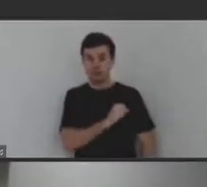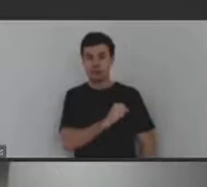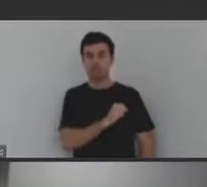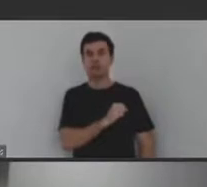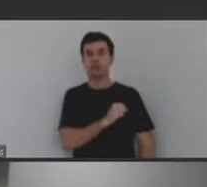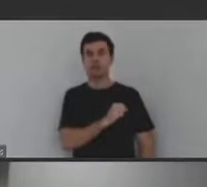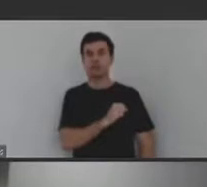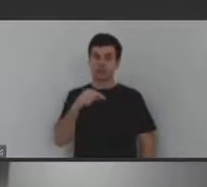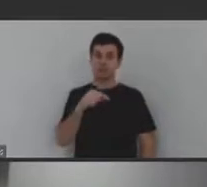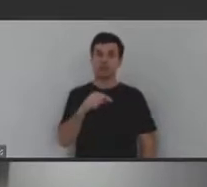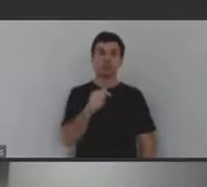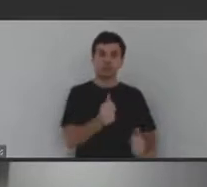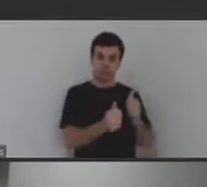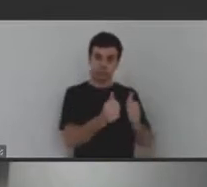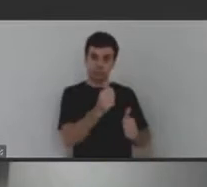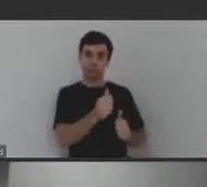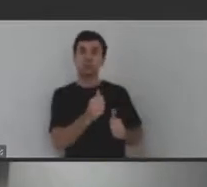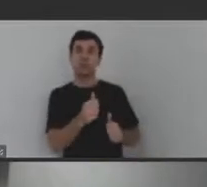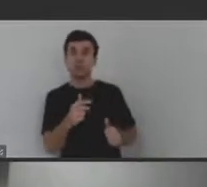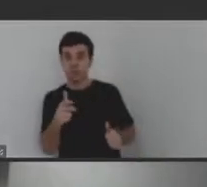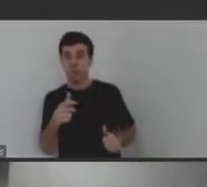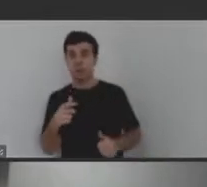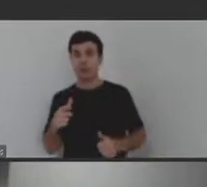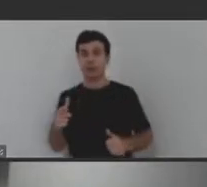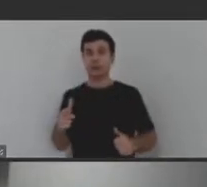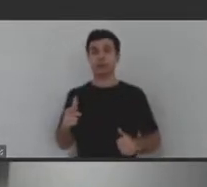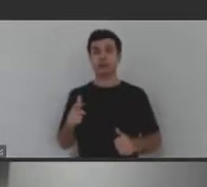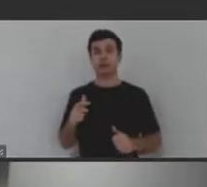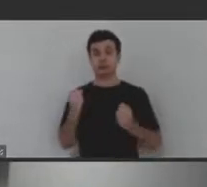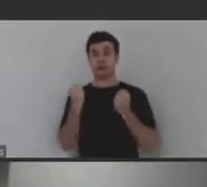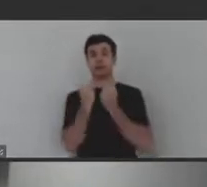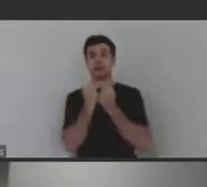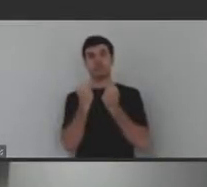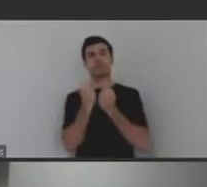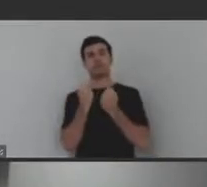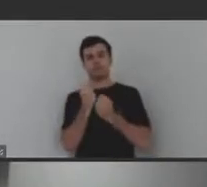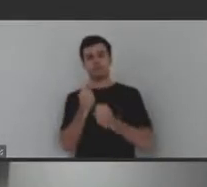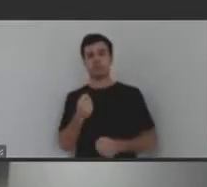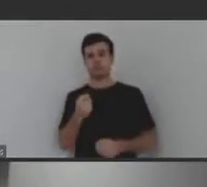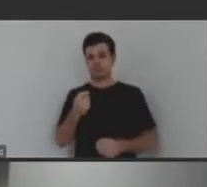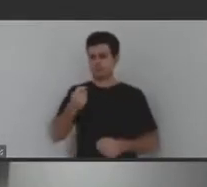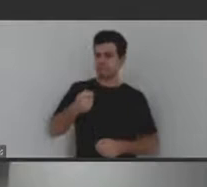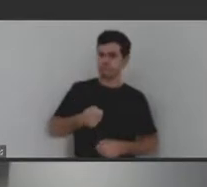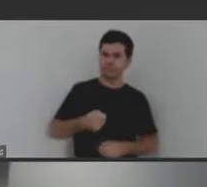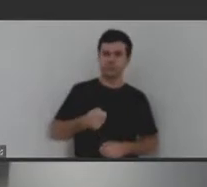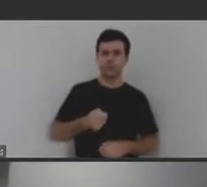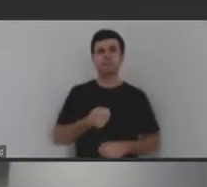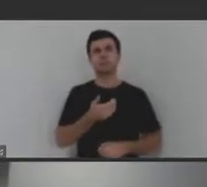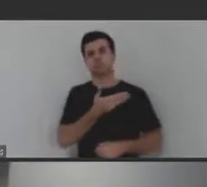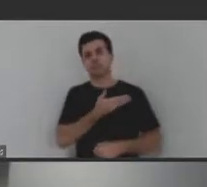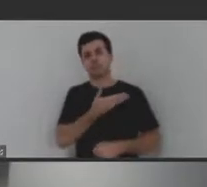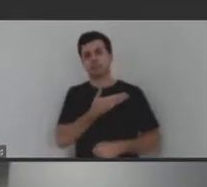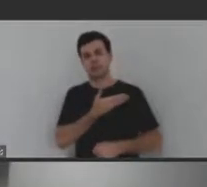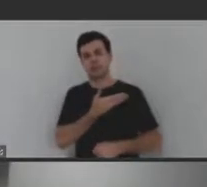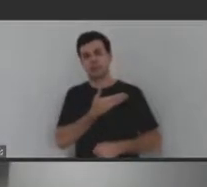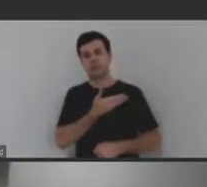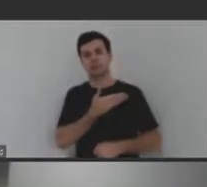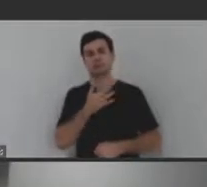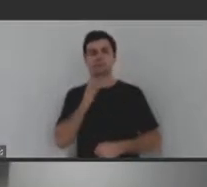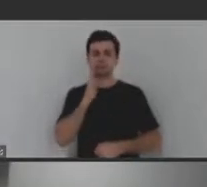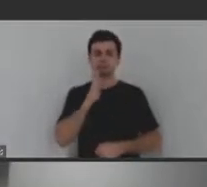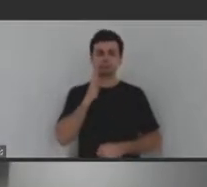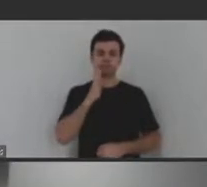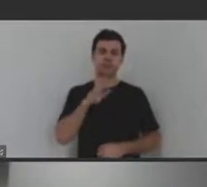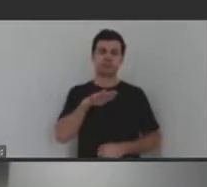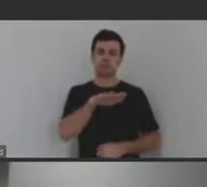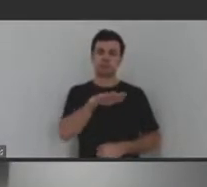nossa cidade como zagueiro, firme e leal. Era um grande amigo, amado por todos que o conheciam. Em sua